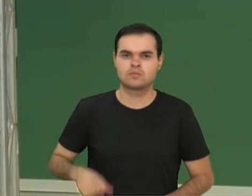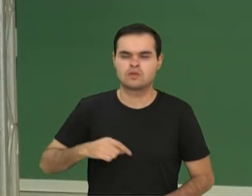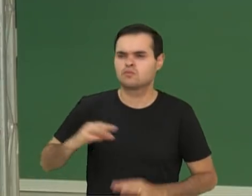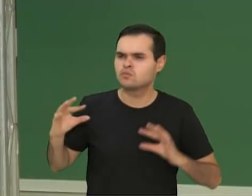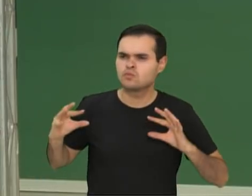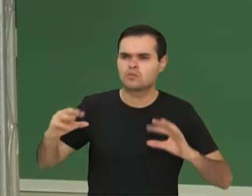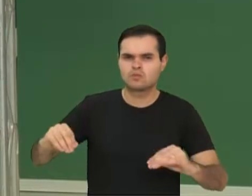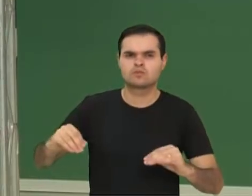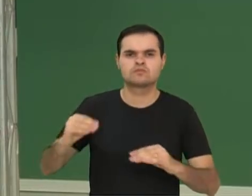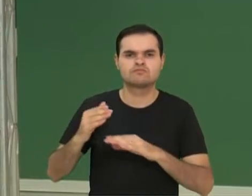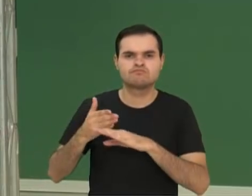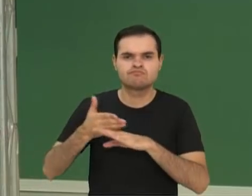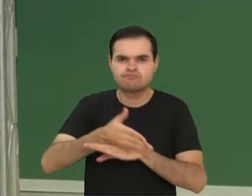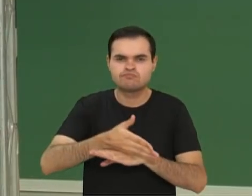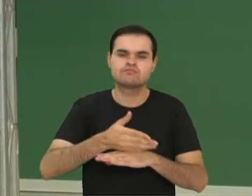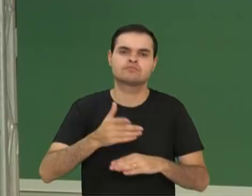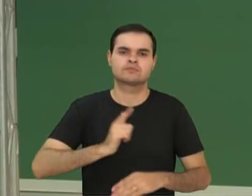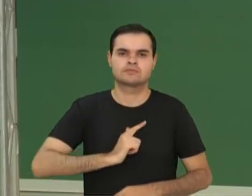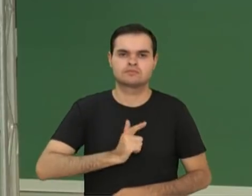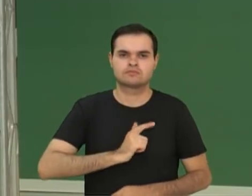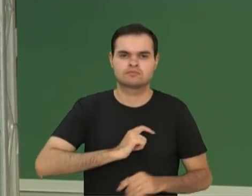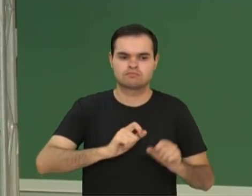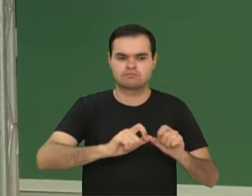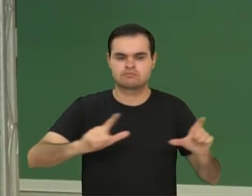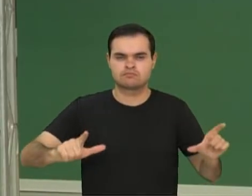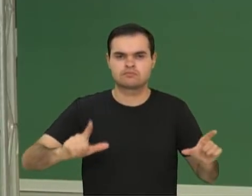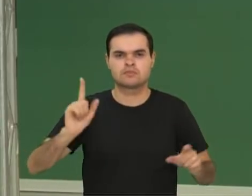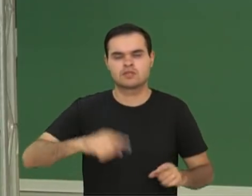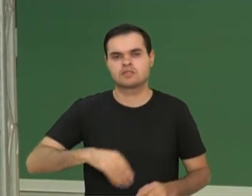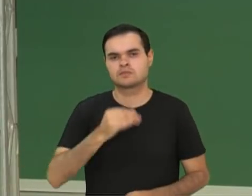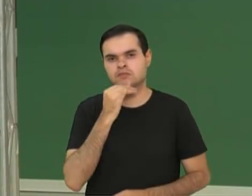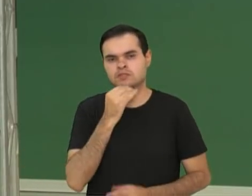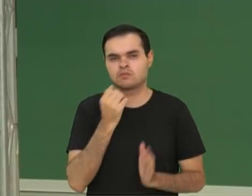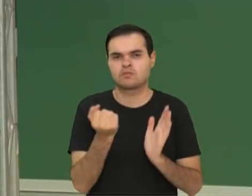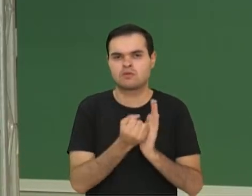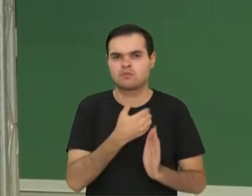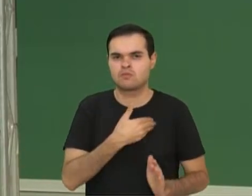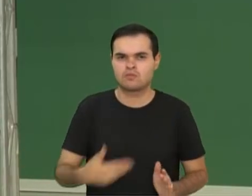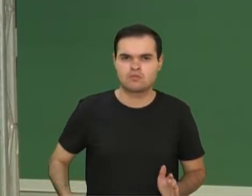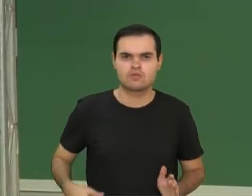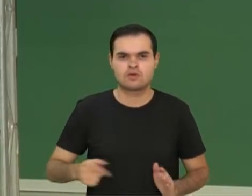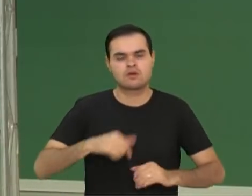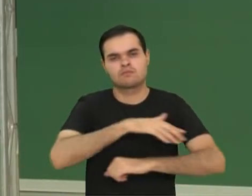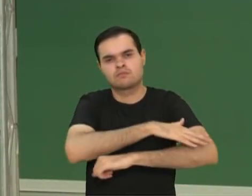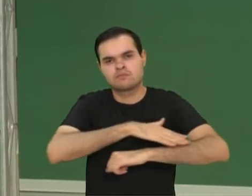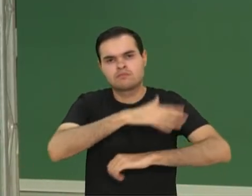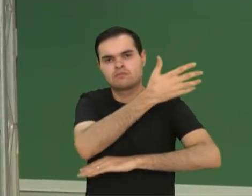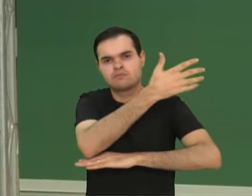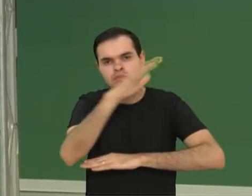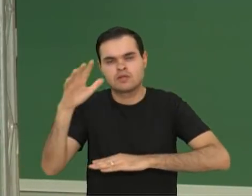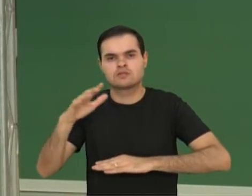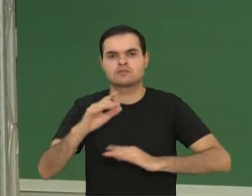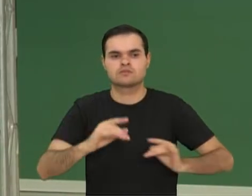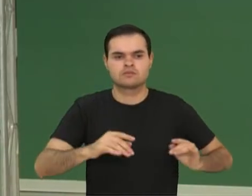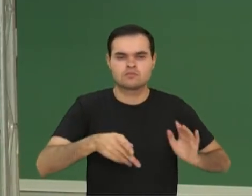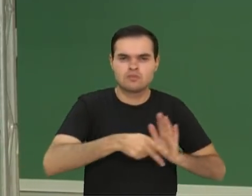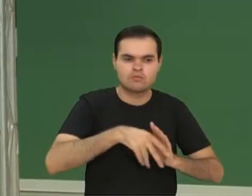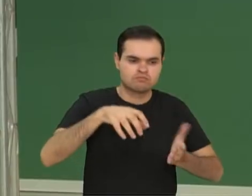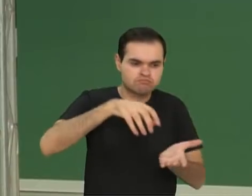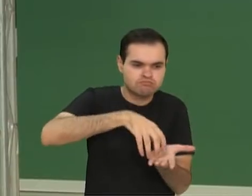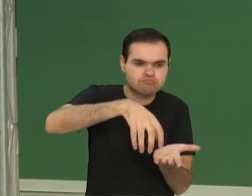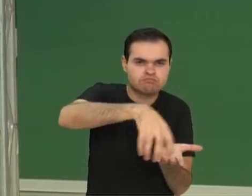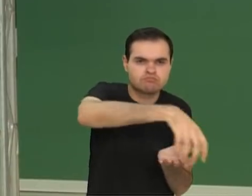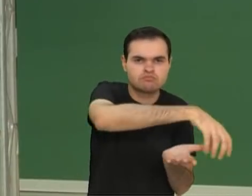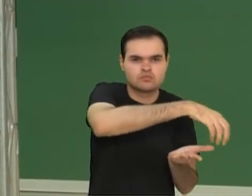acesso, assim como os patrimônios públicos são praças, órgãos do governo. A vida privada